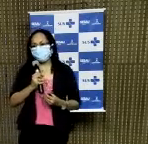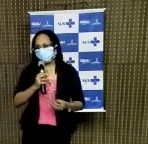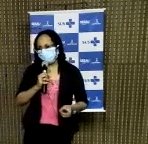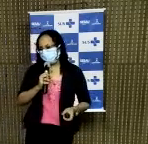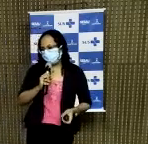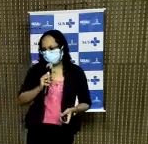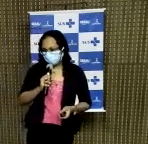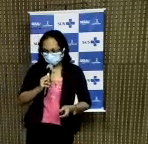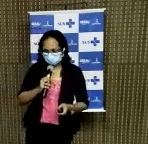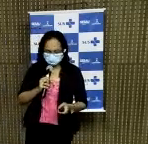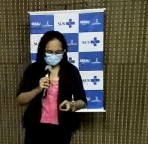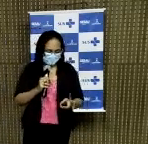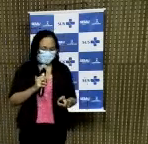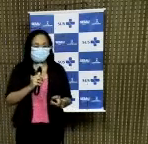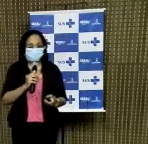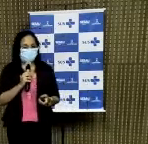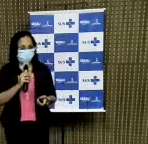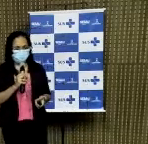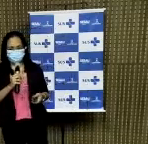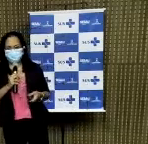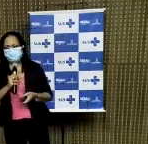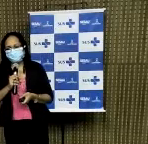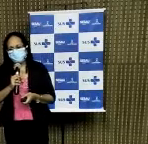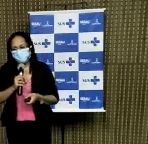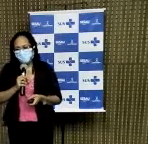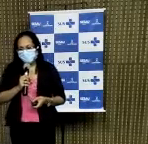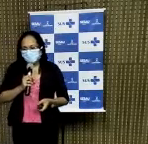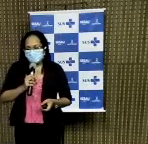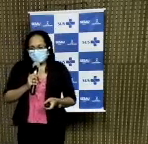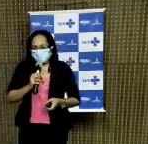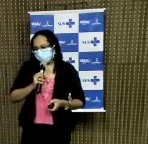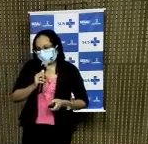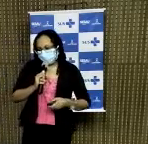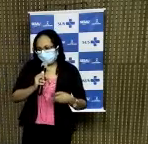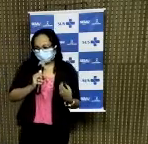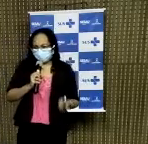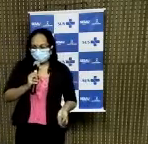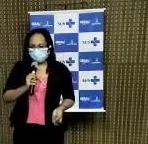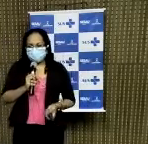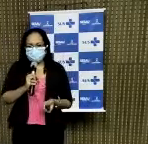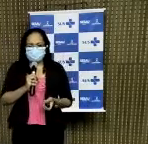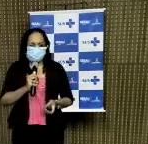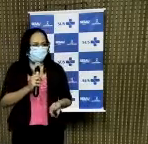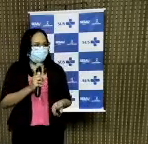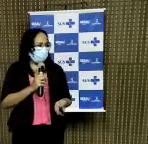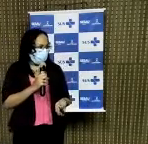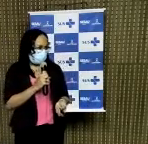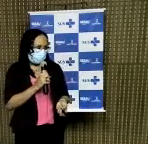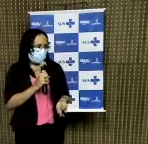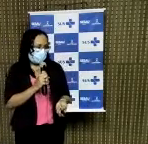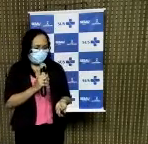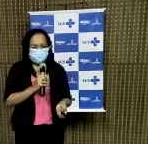Dentro da unidade do Cidade Morena, há 7 anos. E aqui a gente vai falar um pouquinho a respeito das